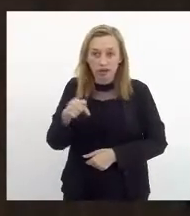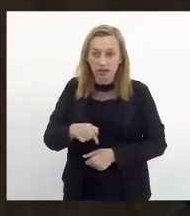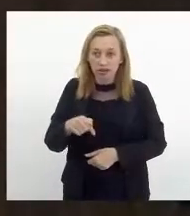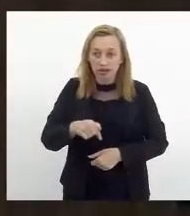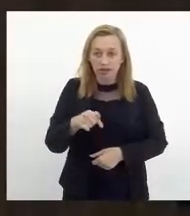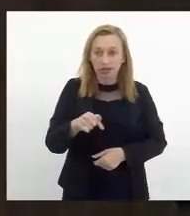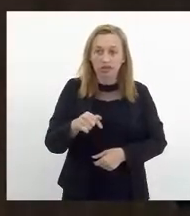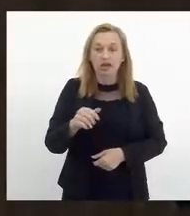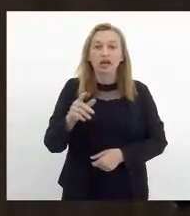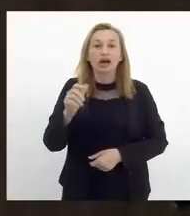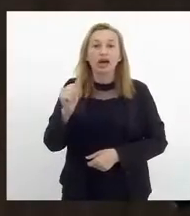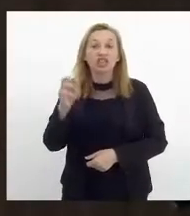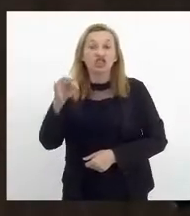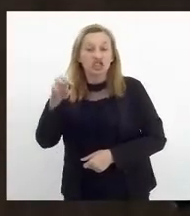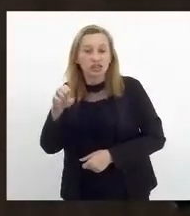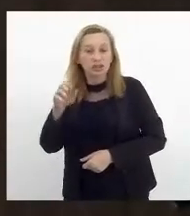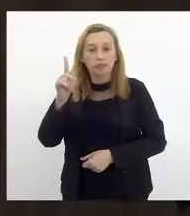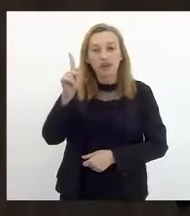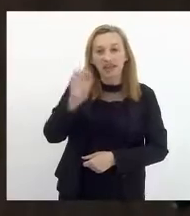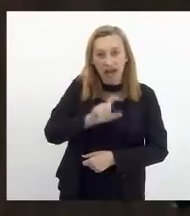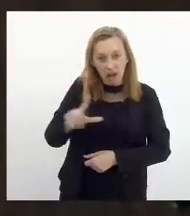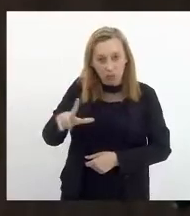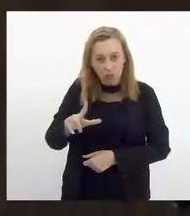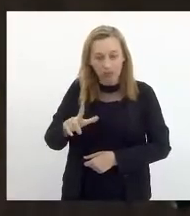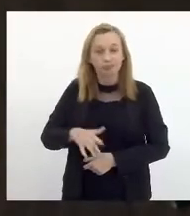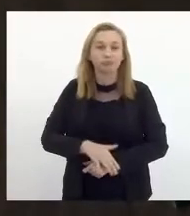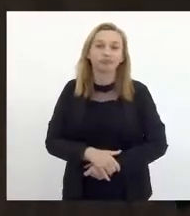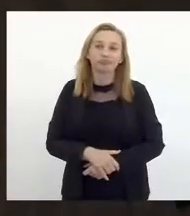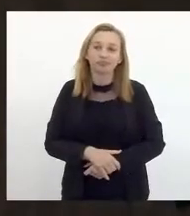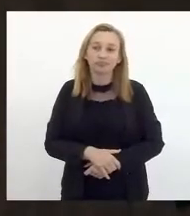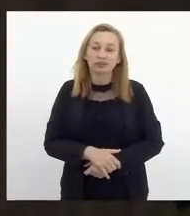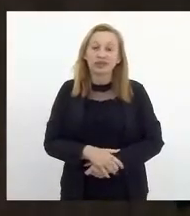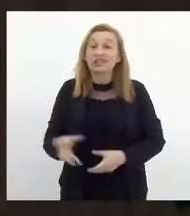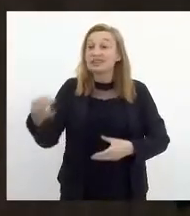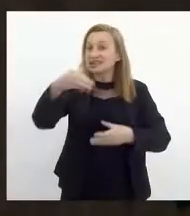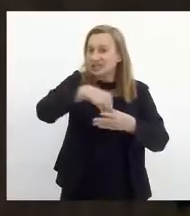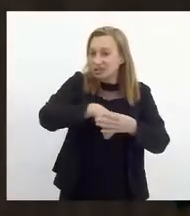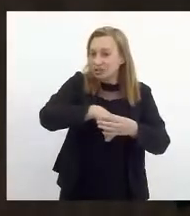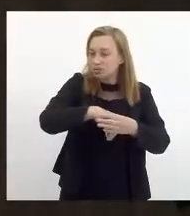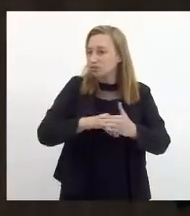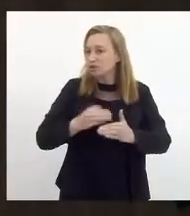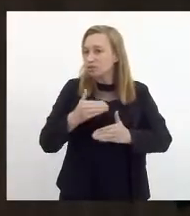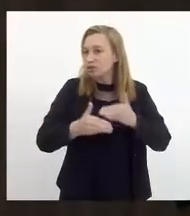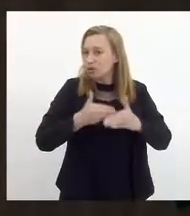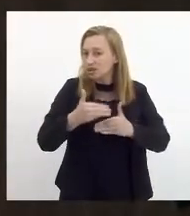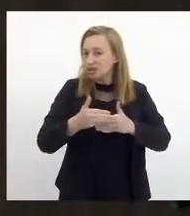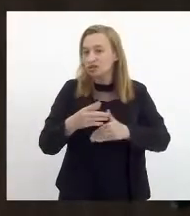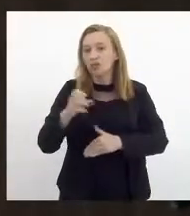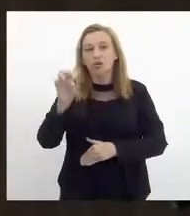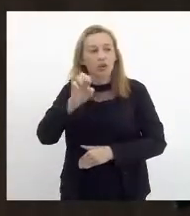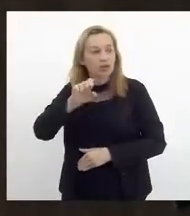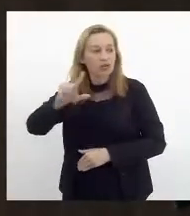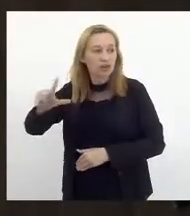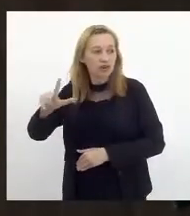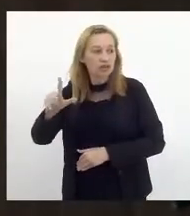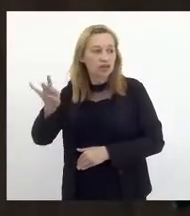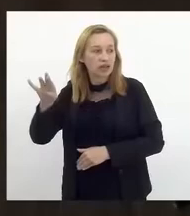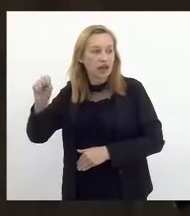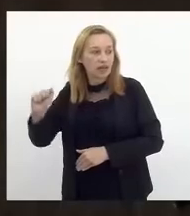agentes penais, né? São, dentro desse processo, Coronel Salema,